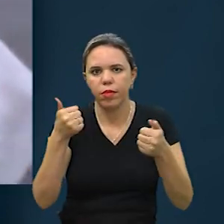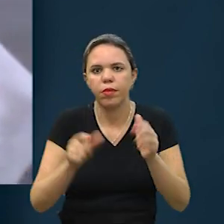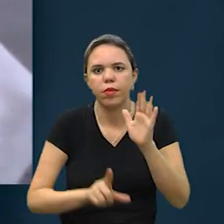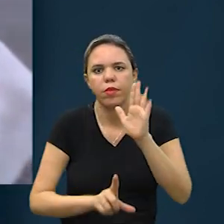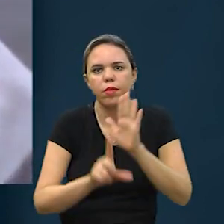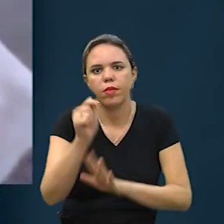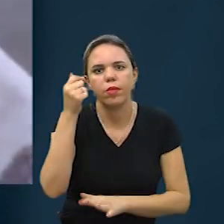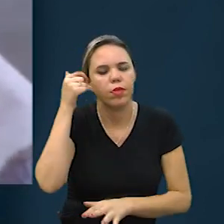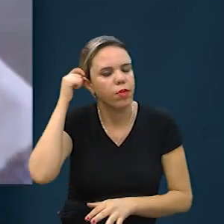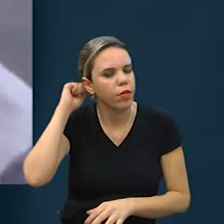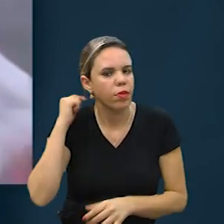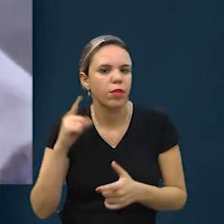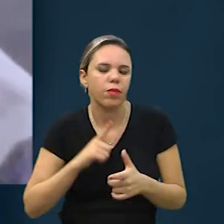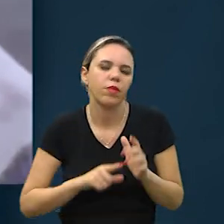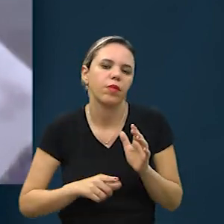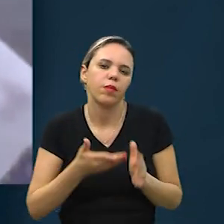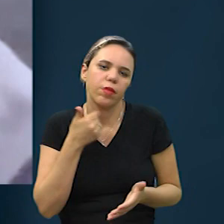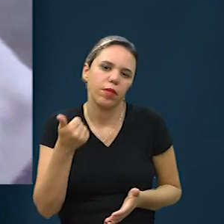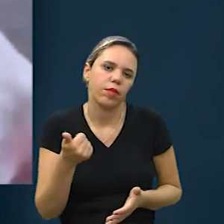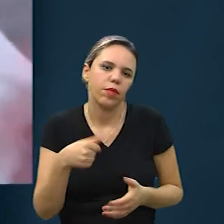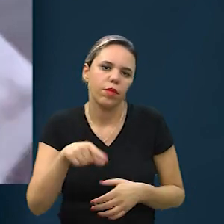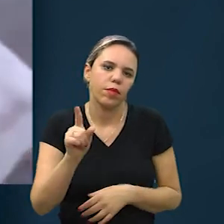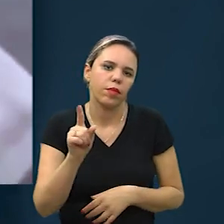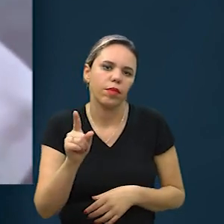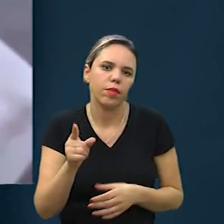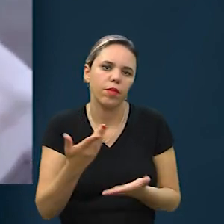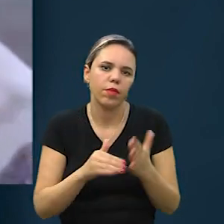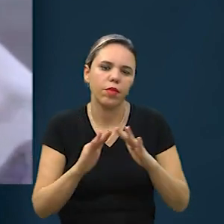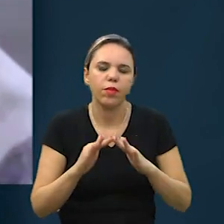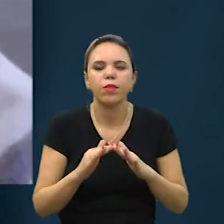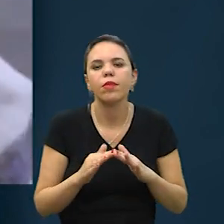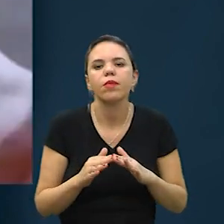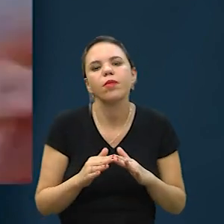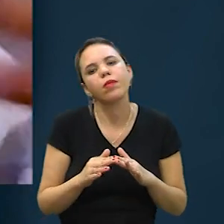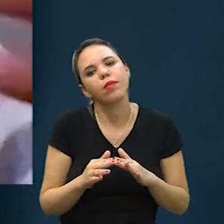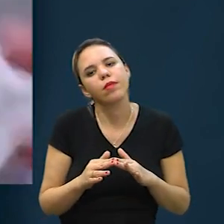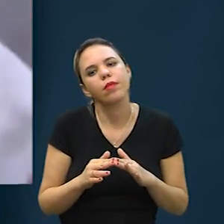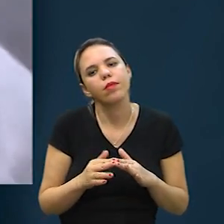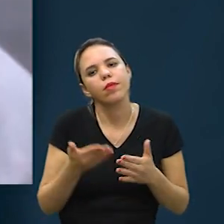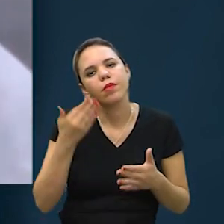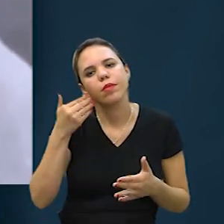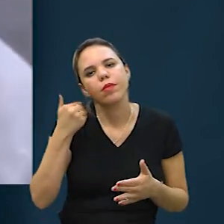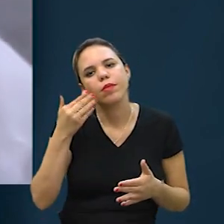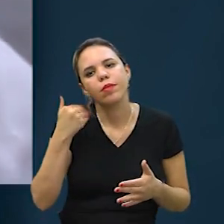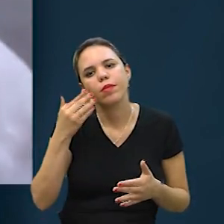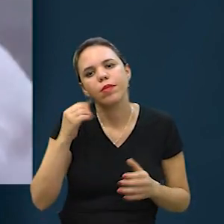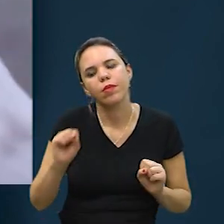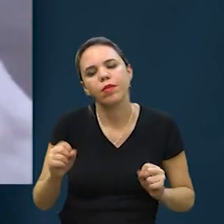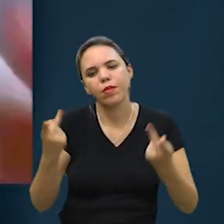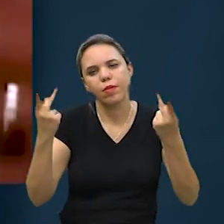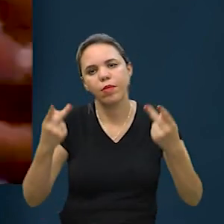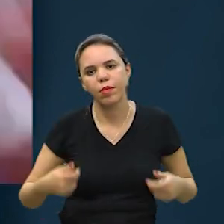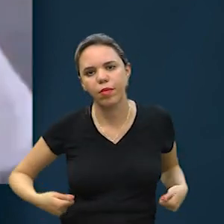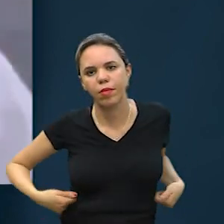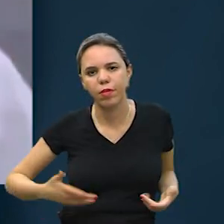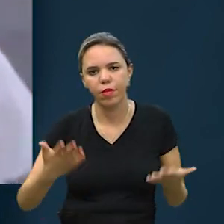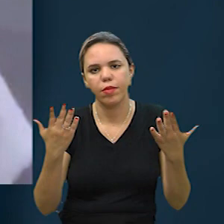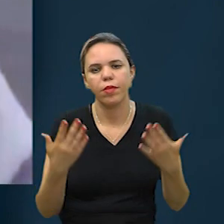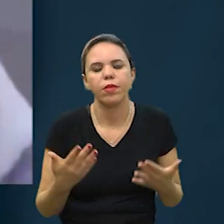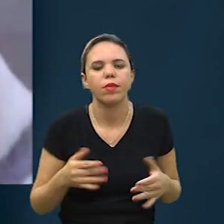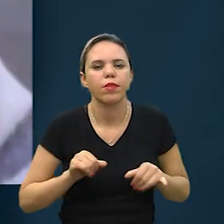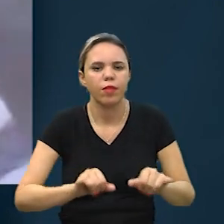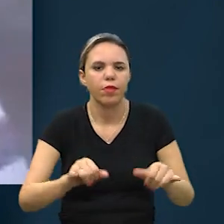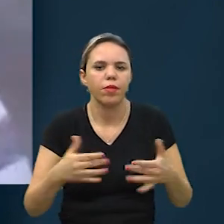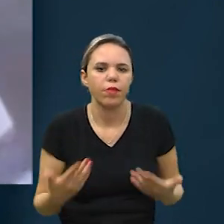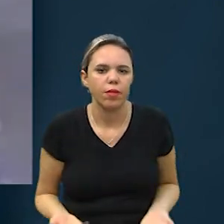a sua renda. Porque ele melhora a sua renda, vai para melhores escolas, vai consumir mais nos shopping centers, vai consumir